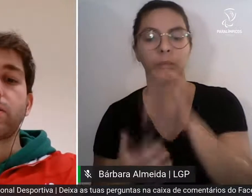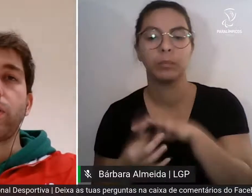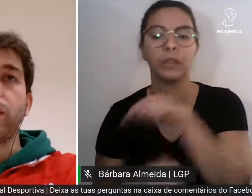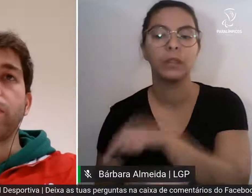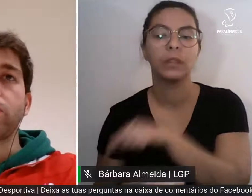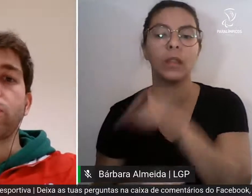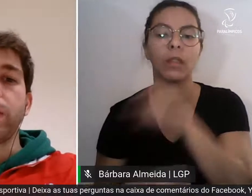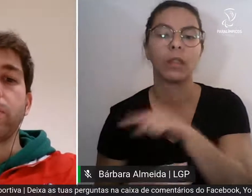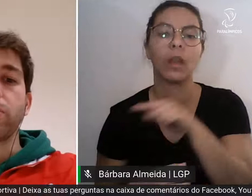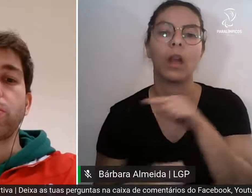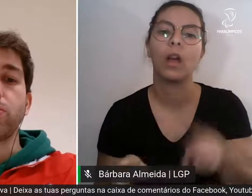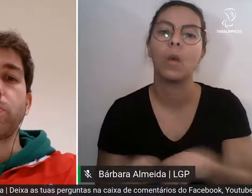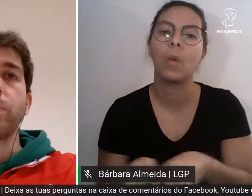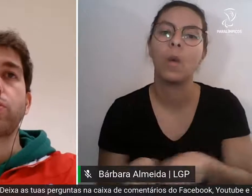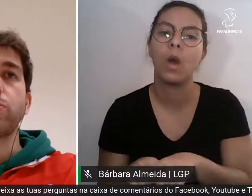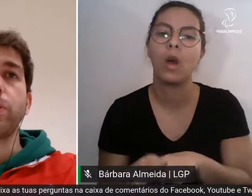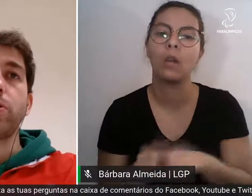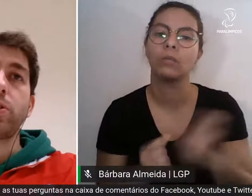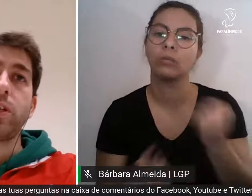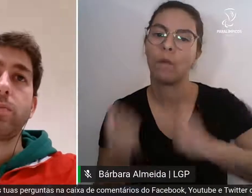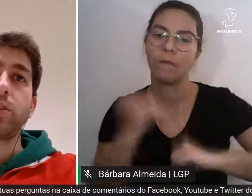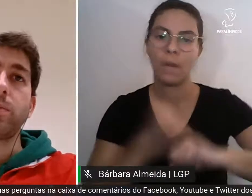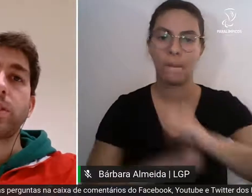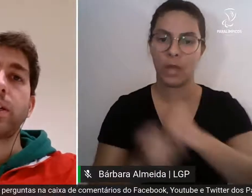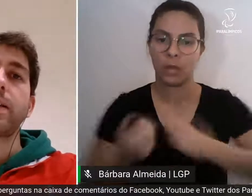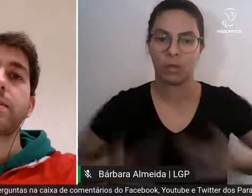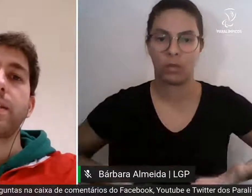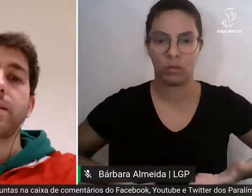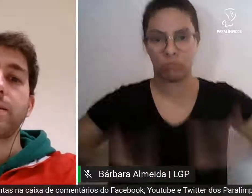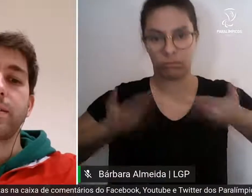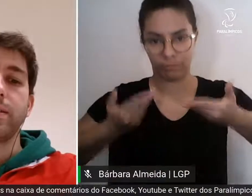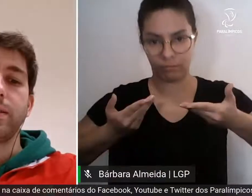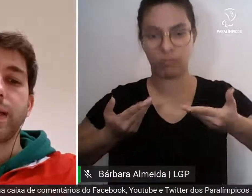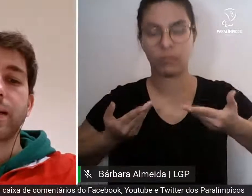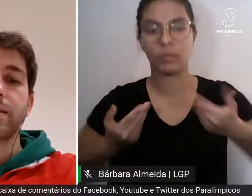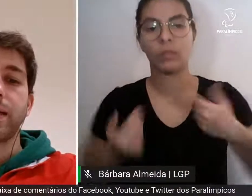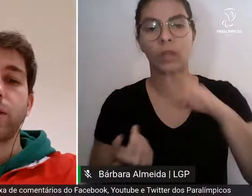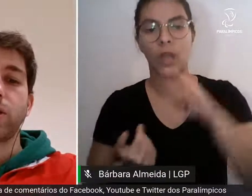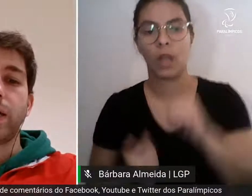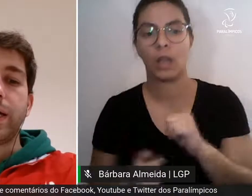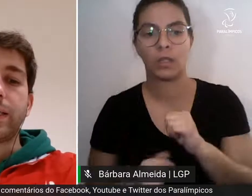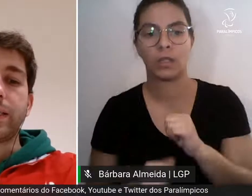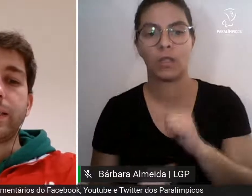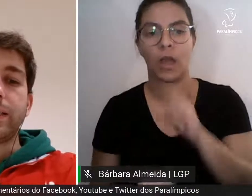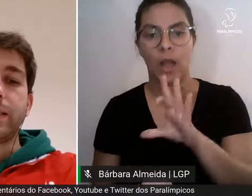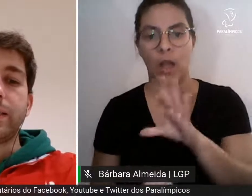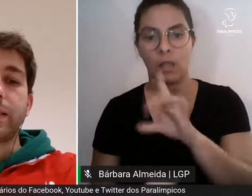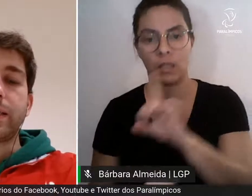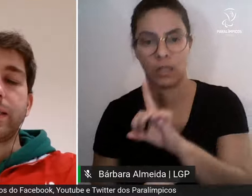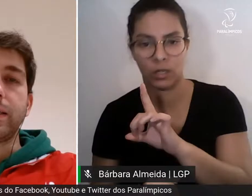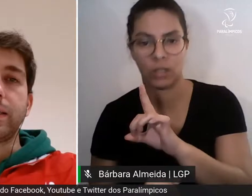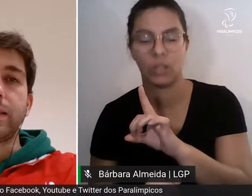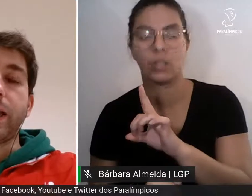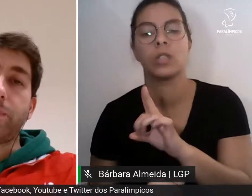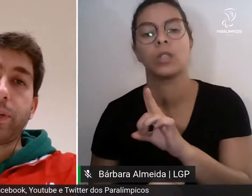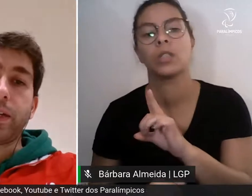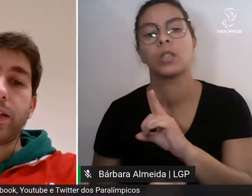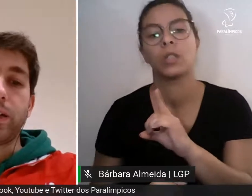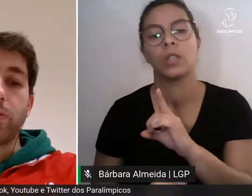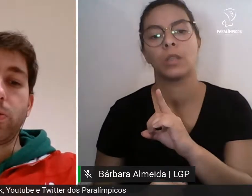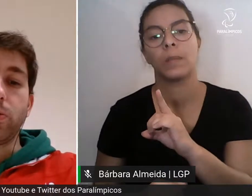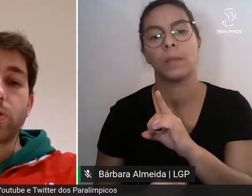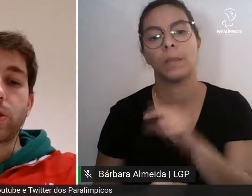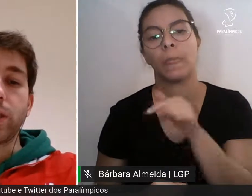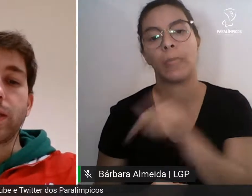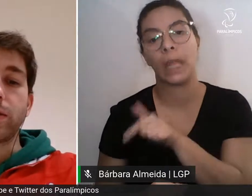motora acontece ao nível dos membros superiores, e depois temos a classe SH6, que, que é